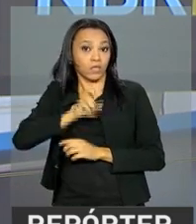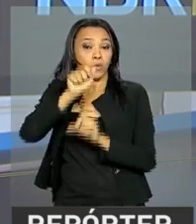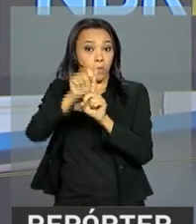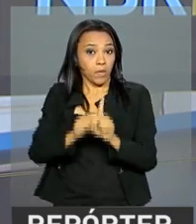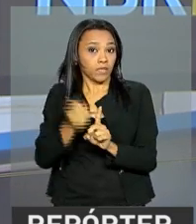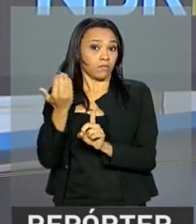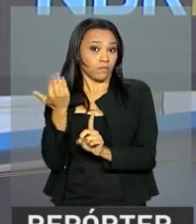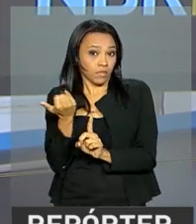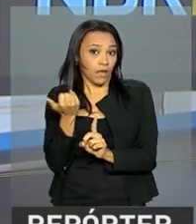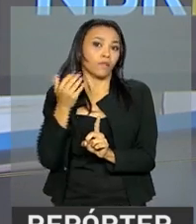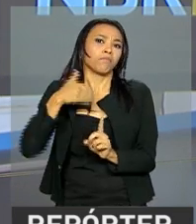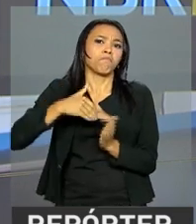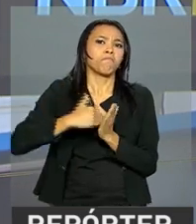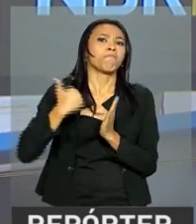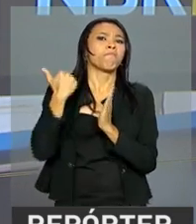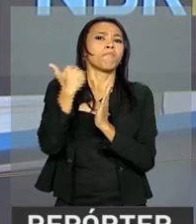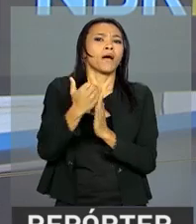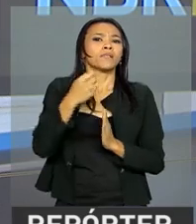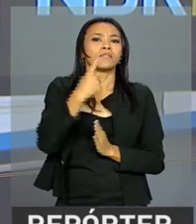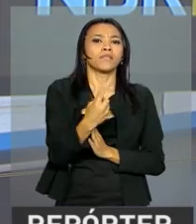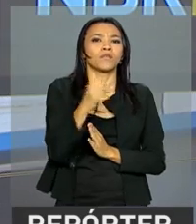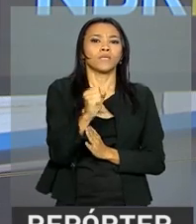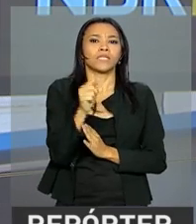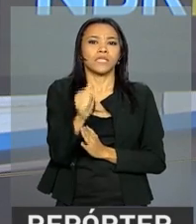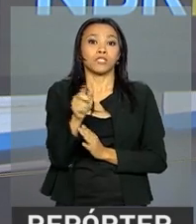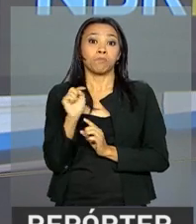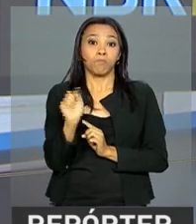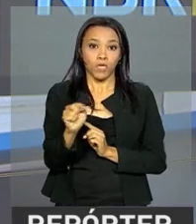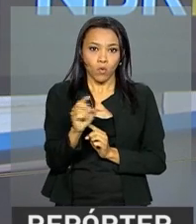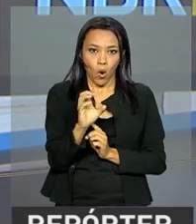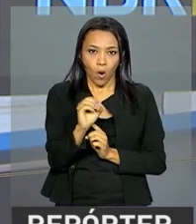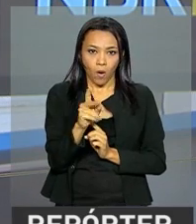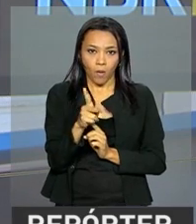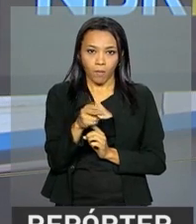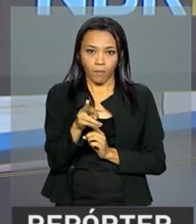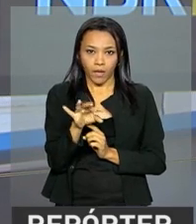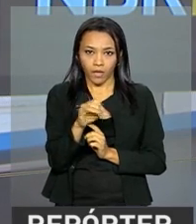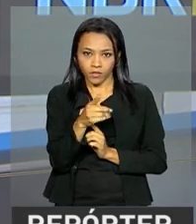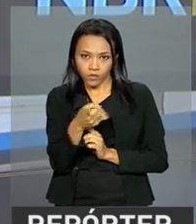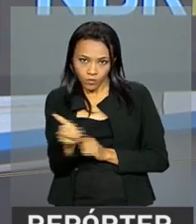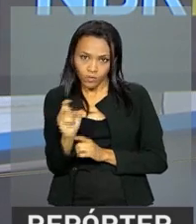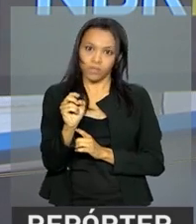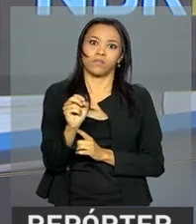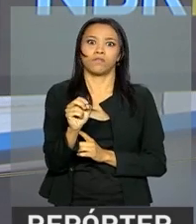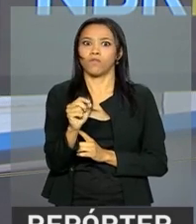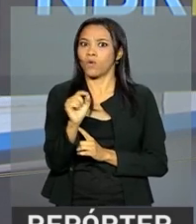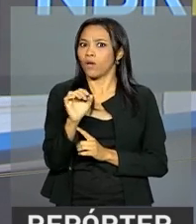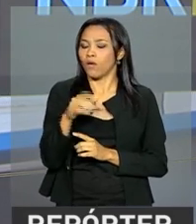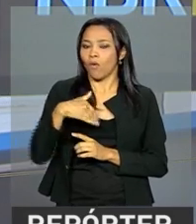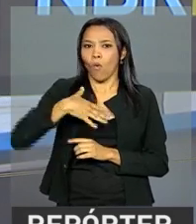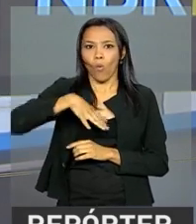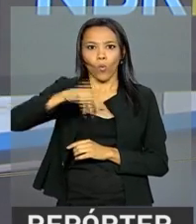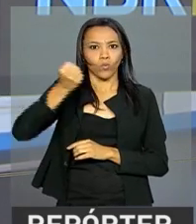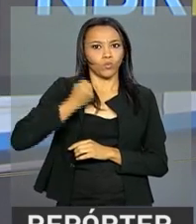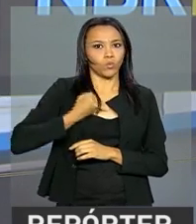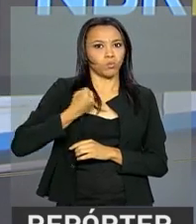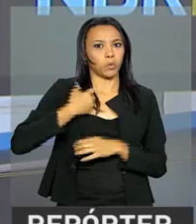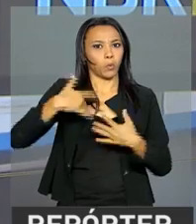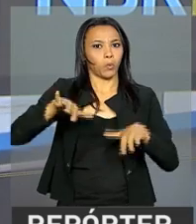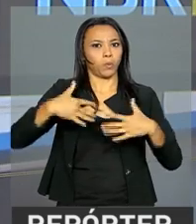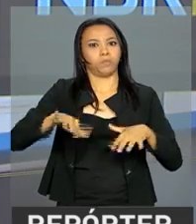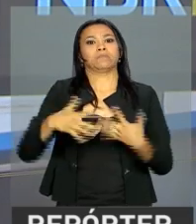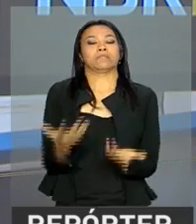passado foram feitas mais de 187.000 operações o maior número já registrado em um mês desde o lançamento do